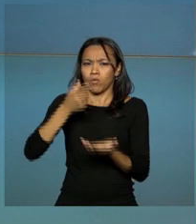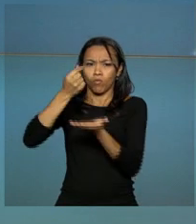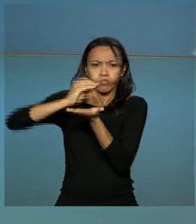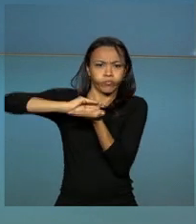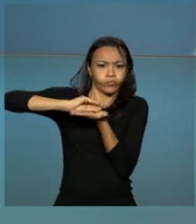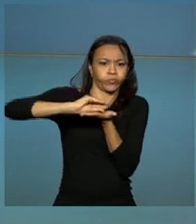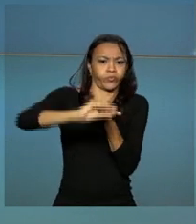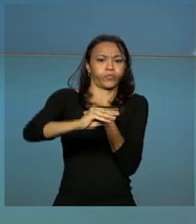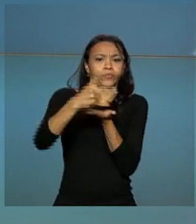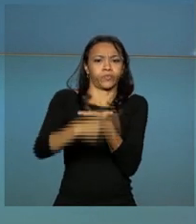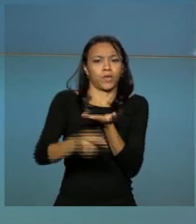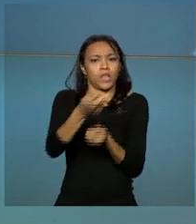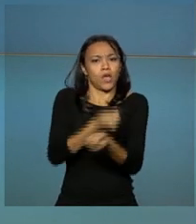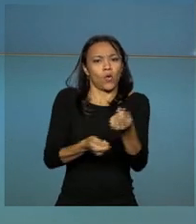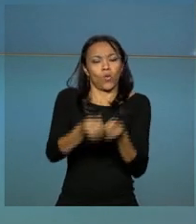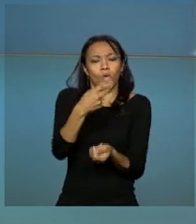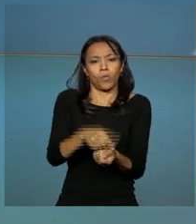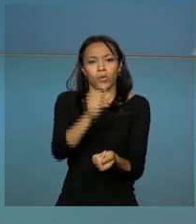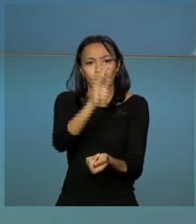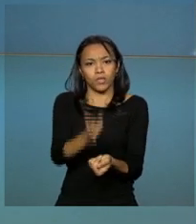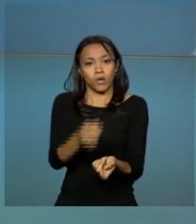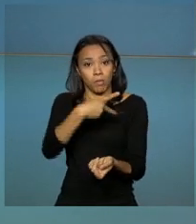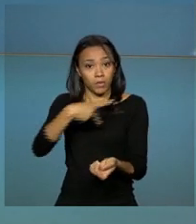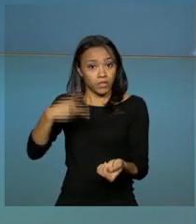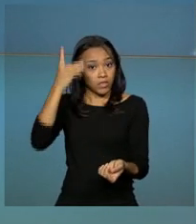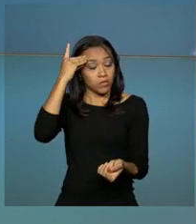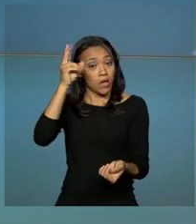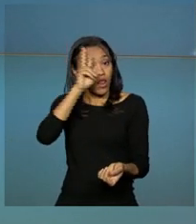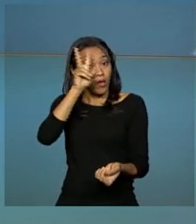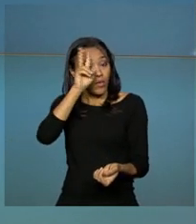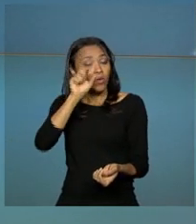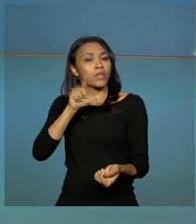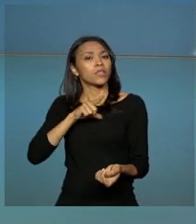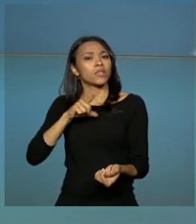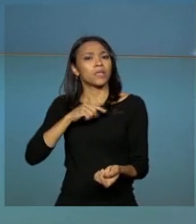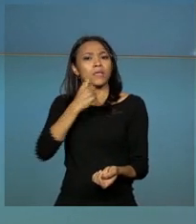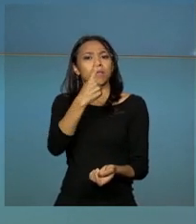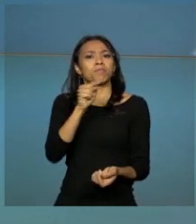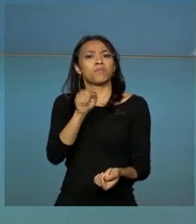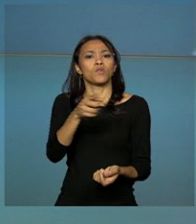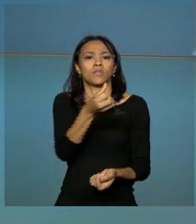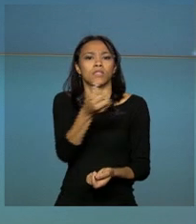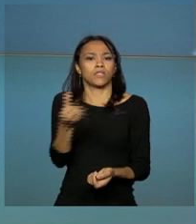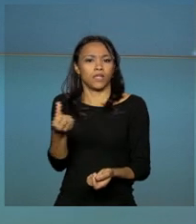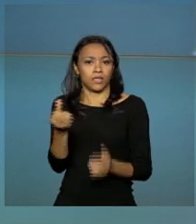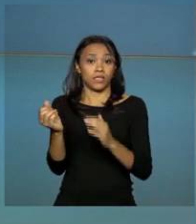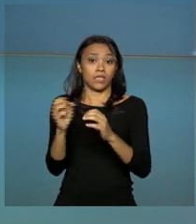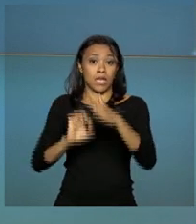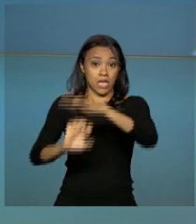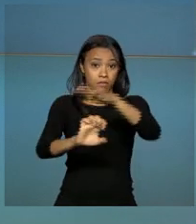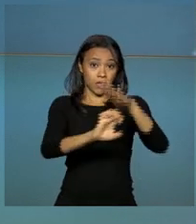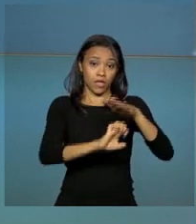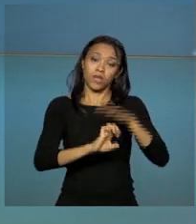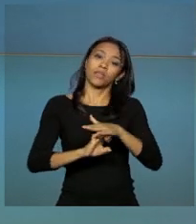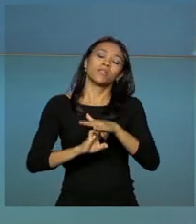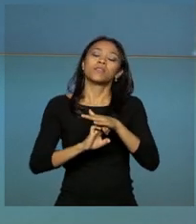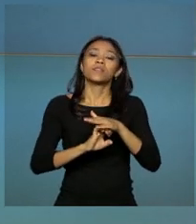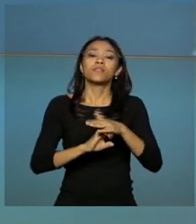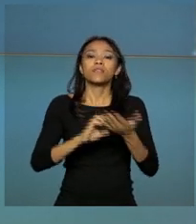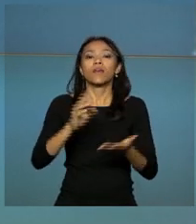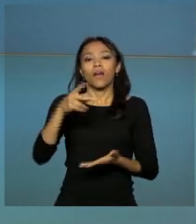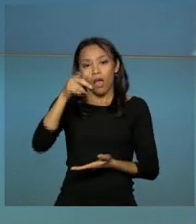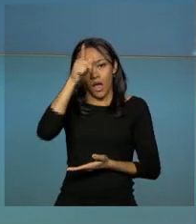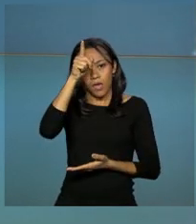bastante na economia brasileira. A presidenta Dilma Rousseff lembrou que há cerca de 1.600 empresas alemãs em